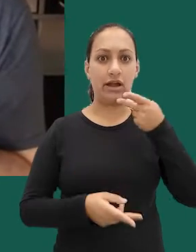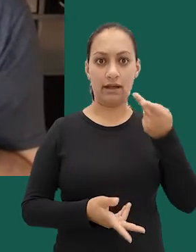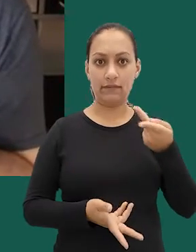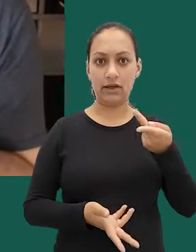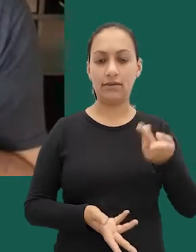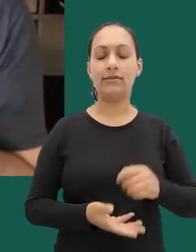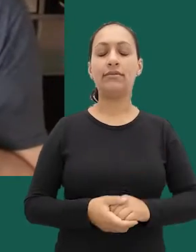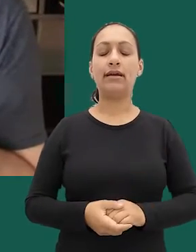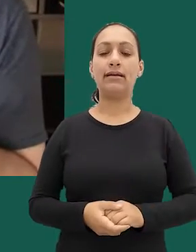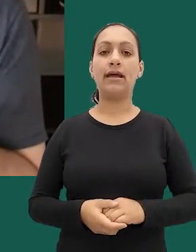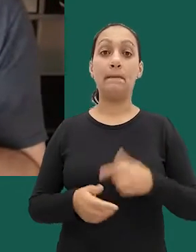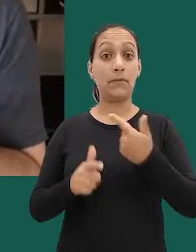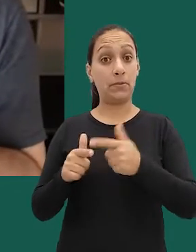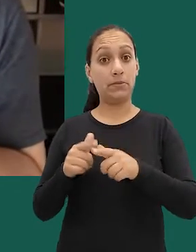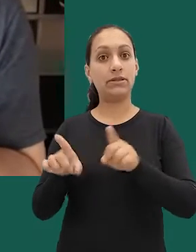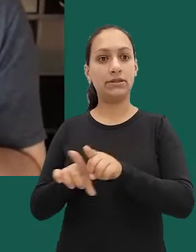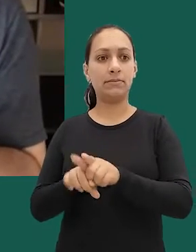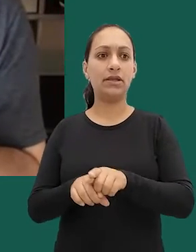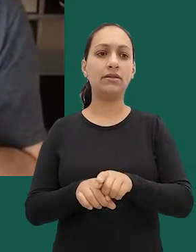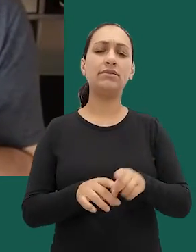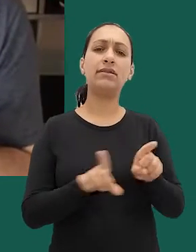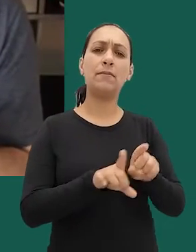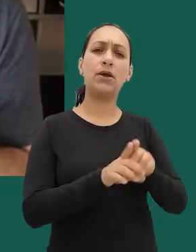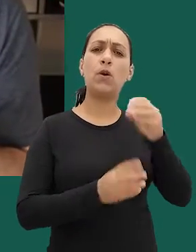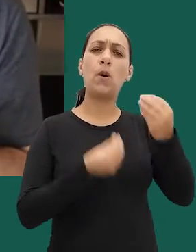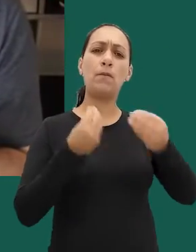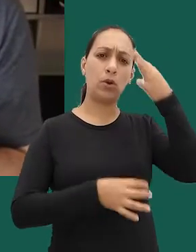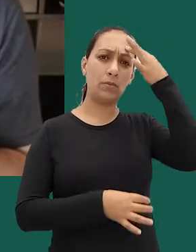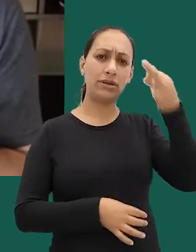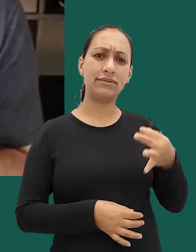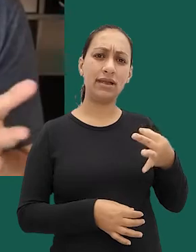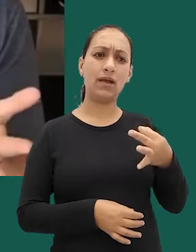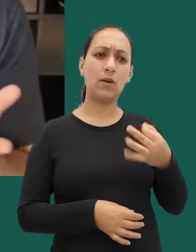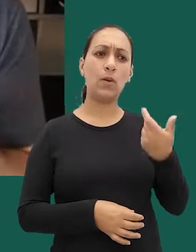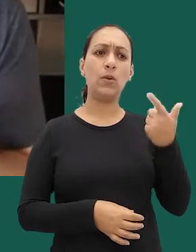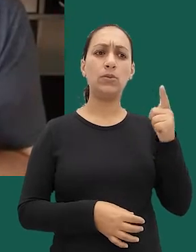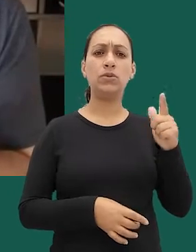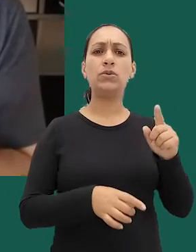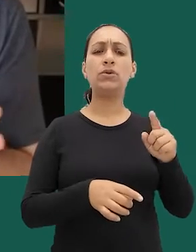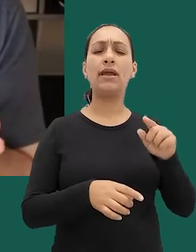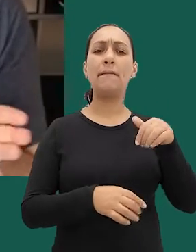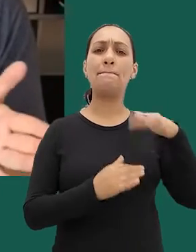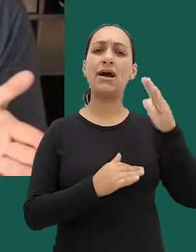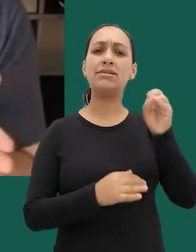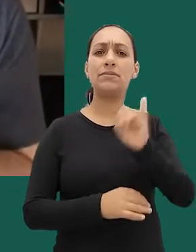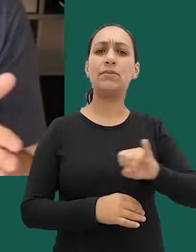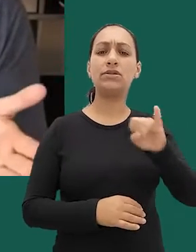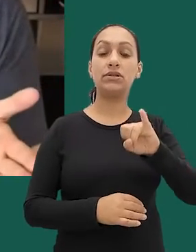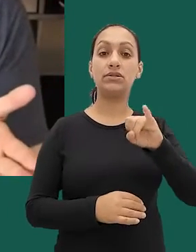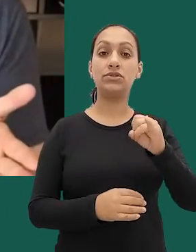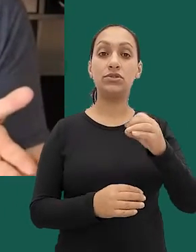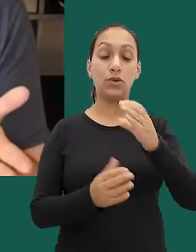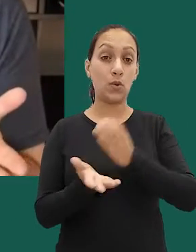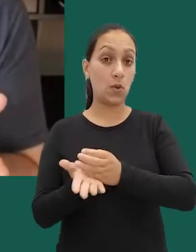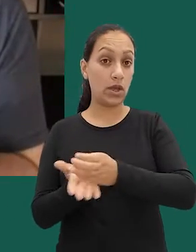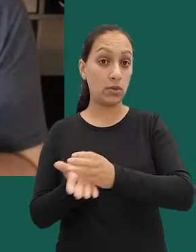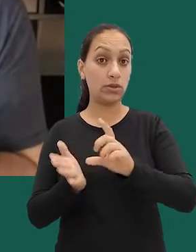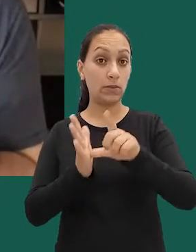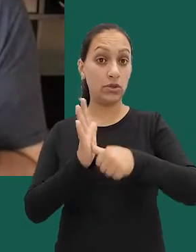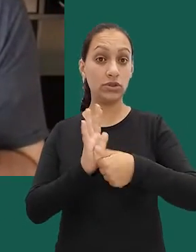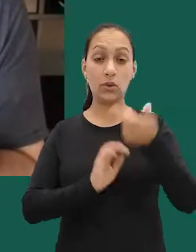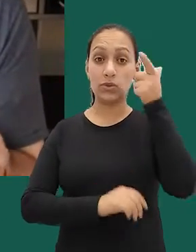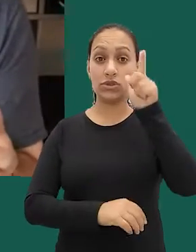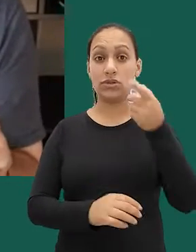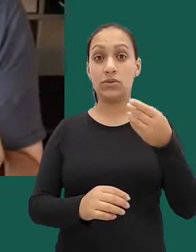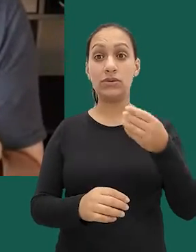Como entender o que a gente chama de leadership principles, que é muito mais importante que o currículo depois que tu já conseguiu, obviamente, chegar na